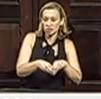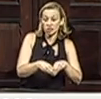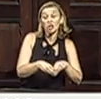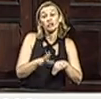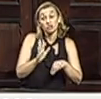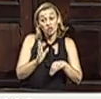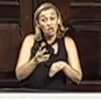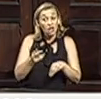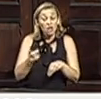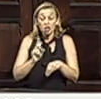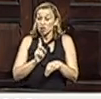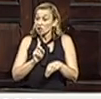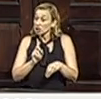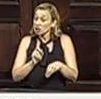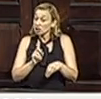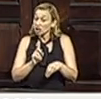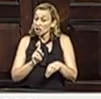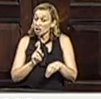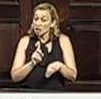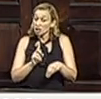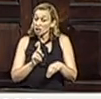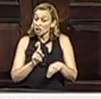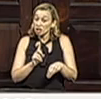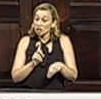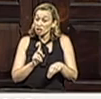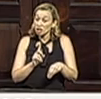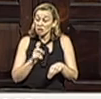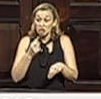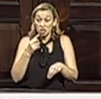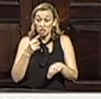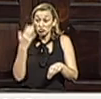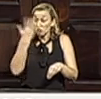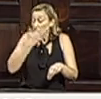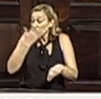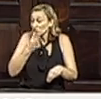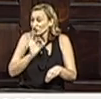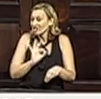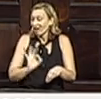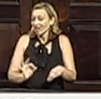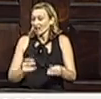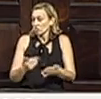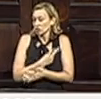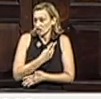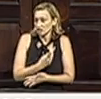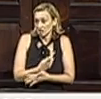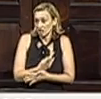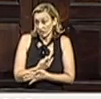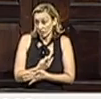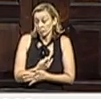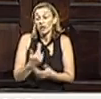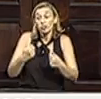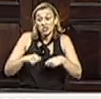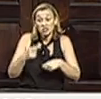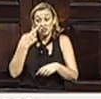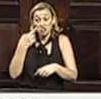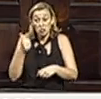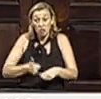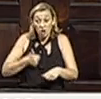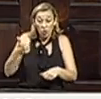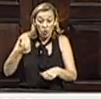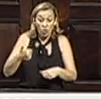colocado em votação a matéria assim emendada com coerência do conjunto de destaques votados e